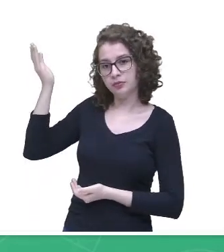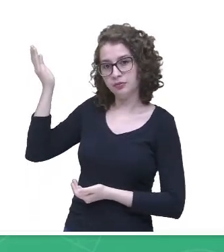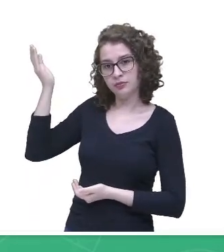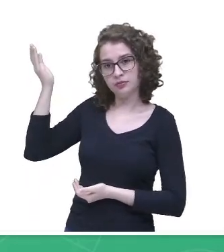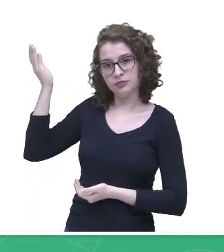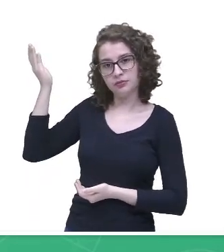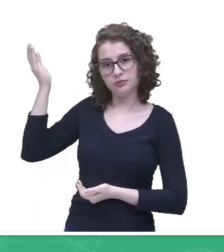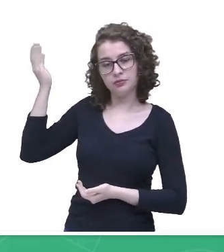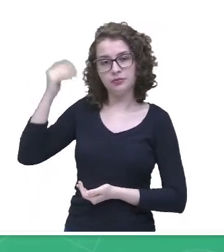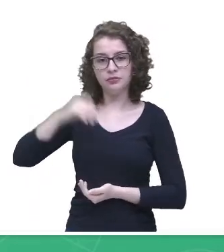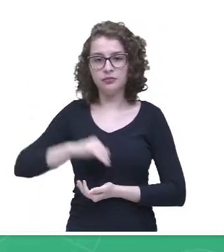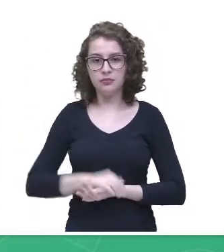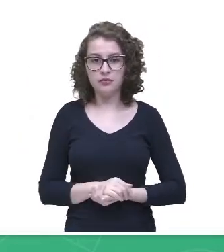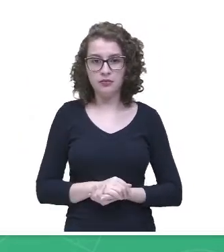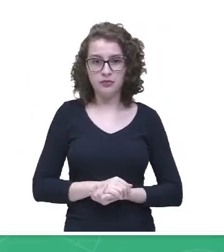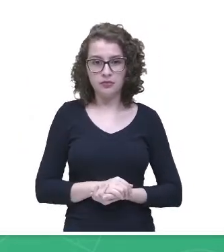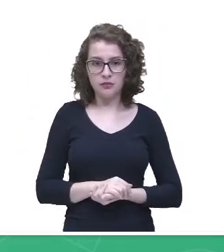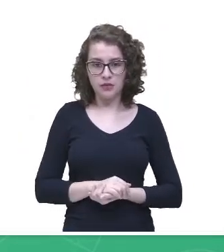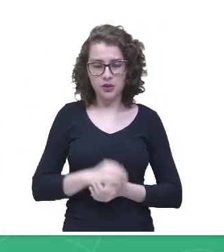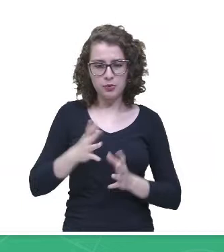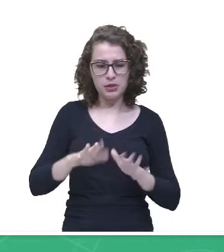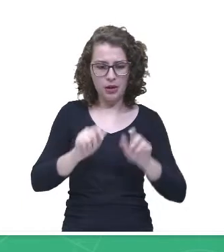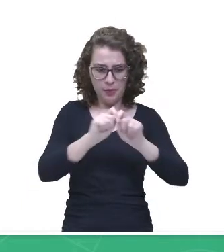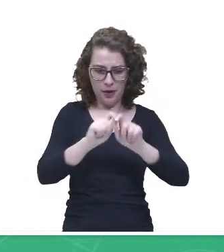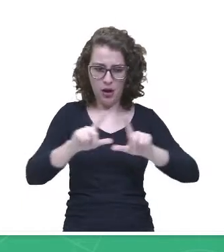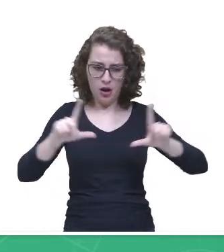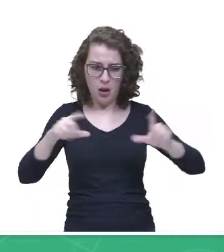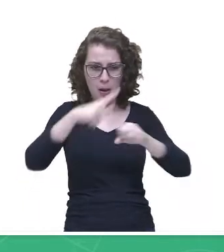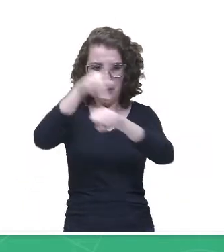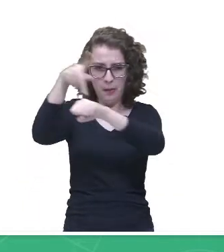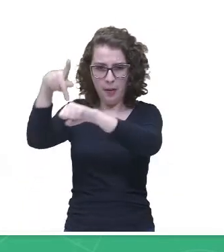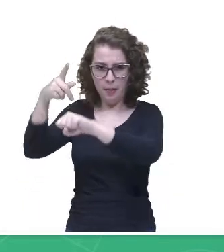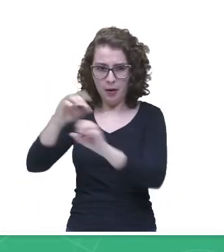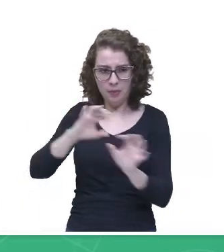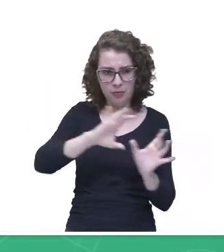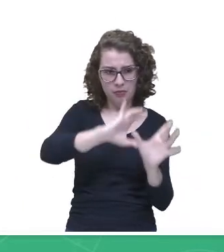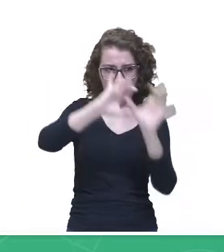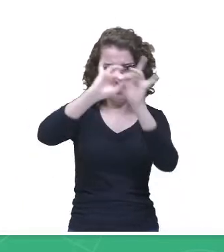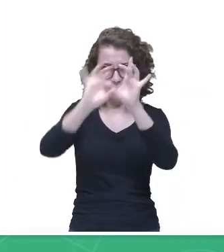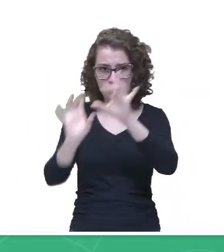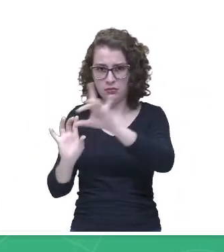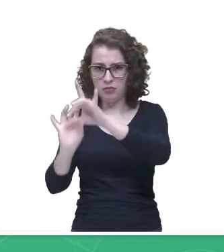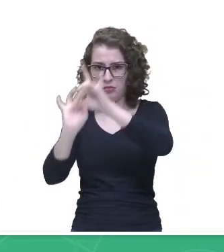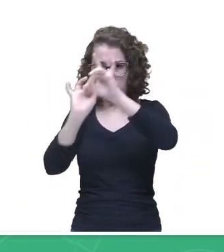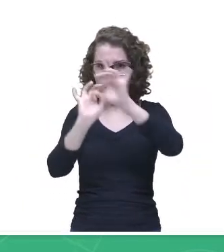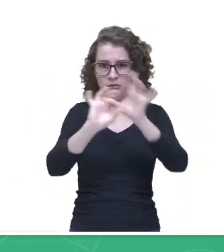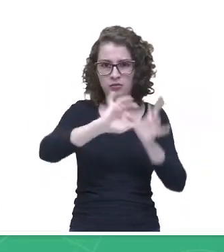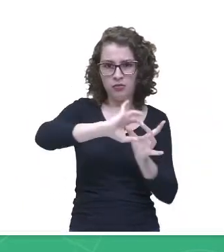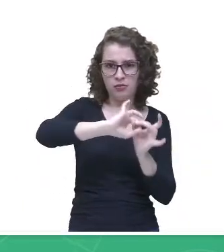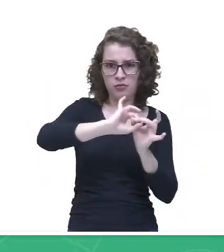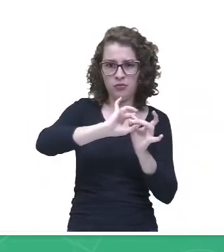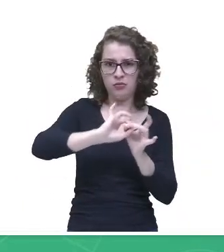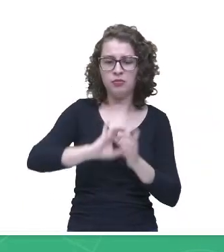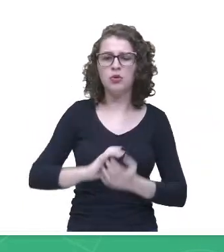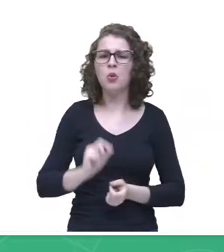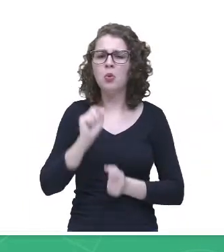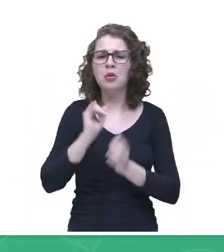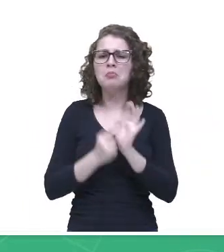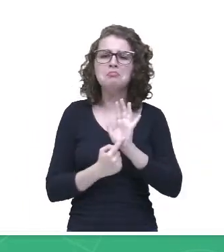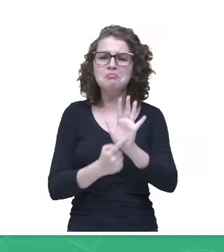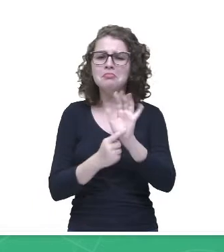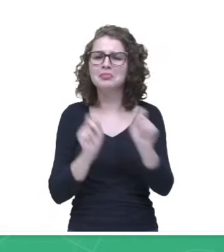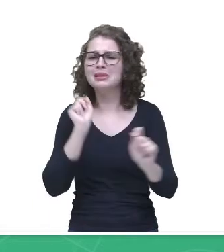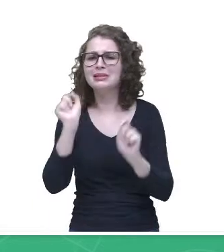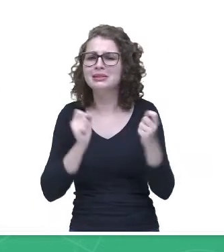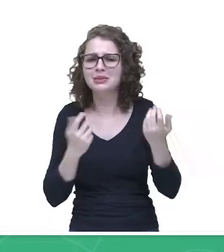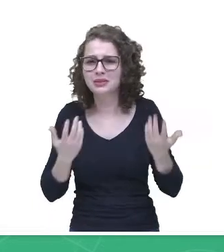Percebam aí toda uma ligação, né? O que essa imagem ela expressa para a gente, né? Ela